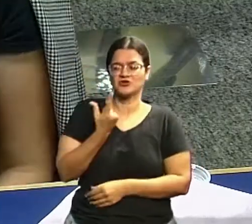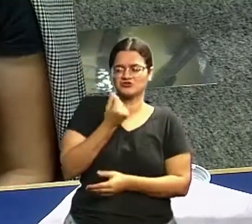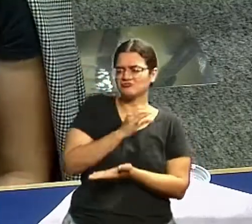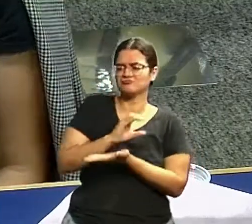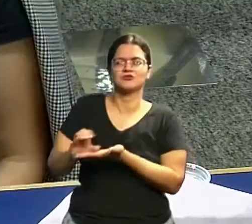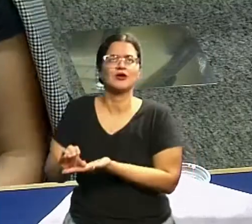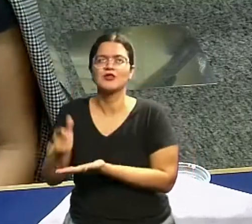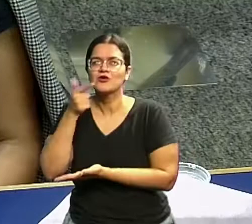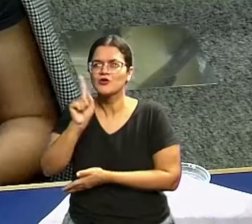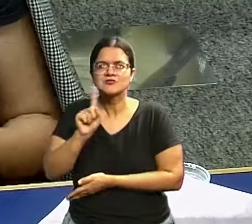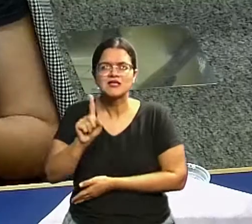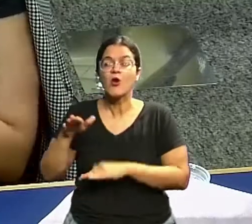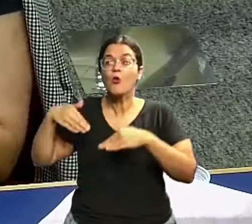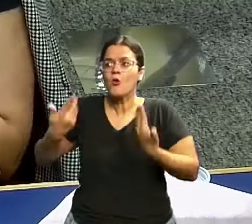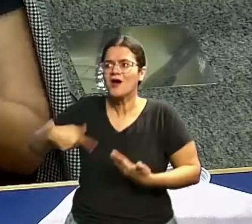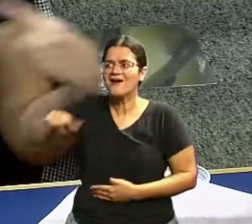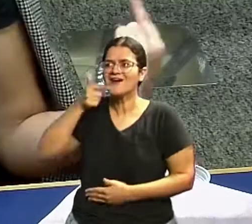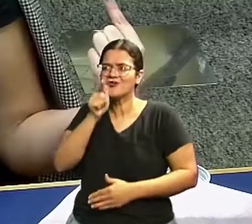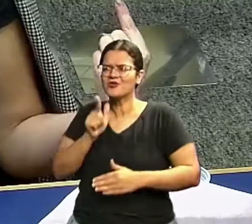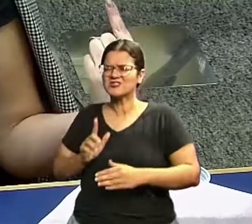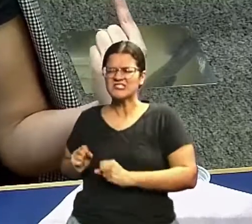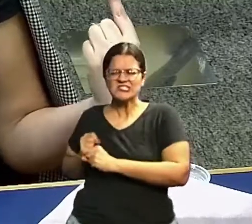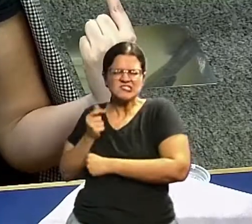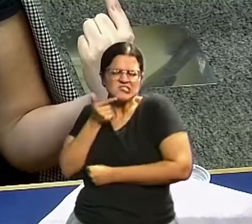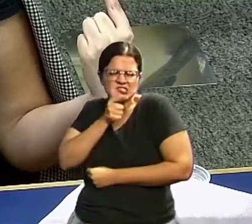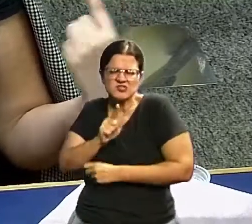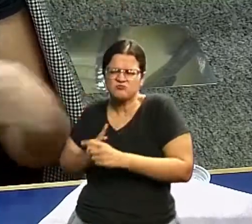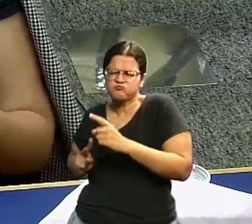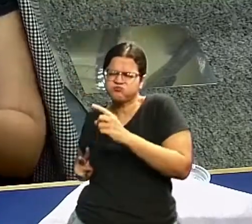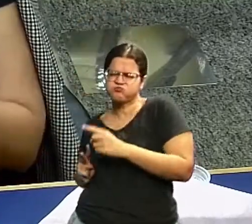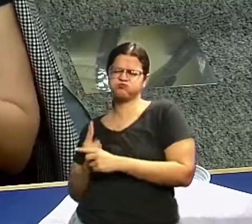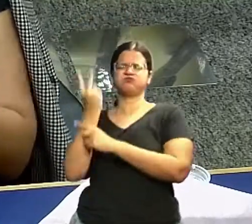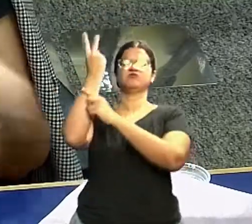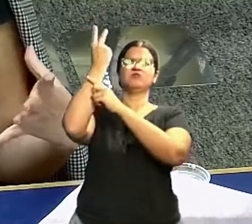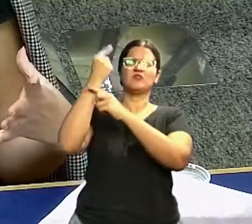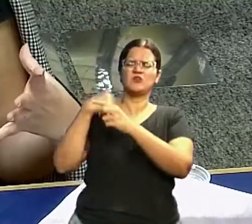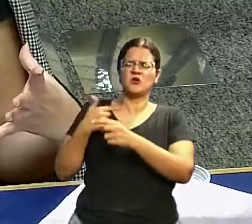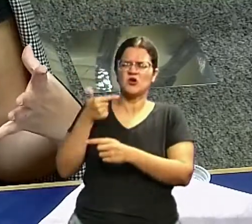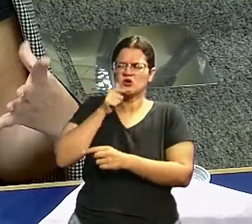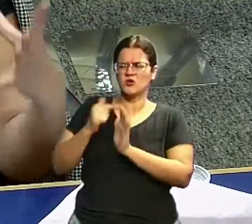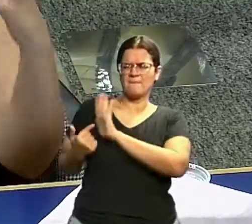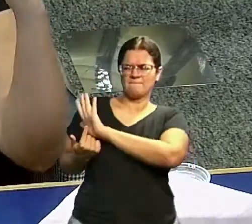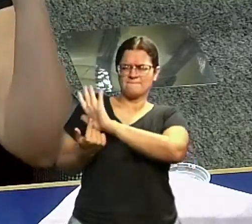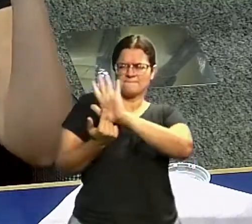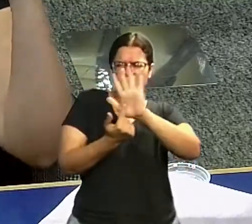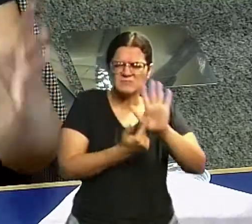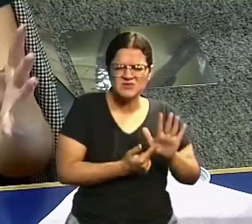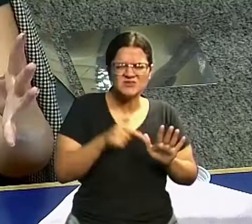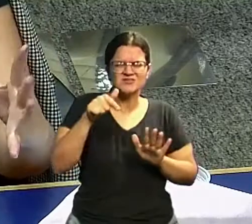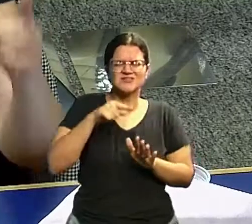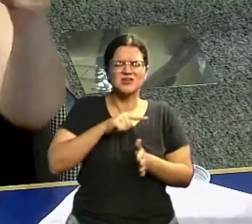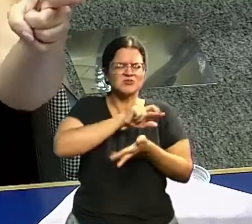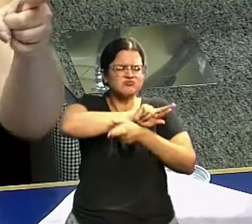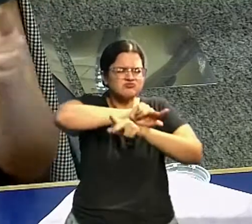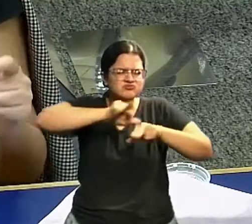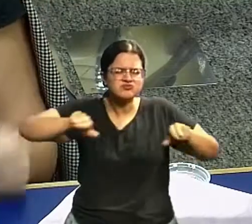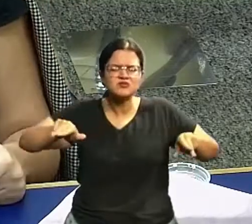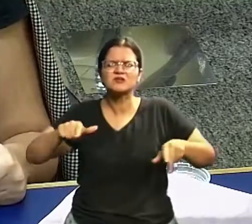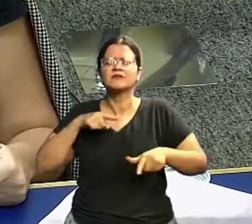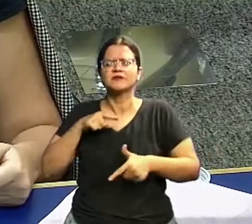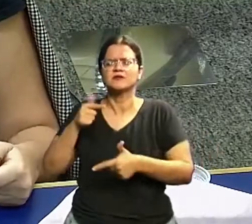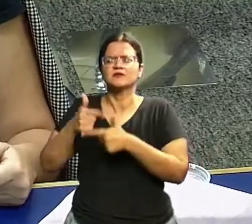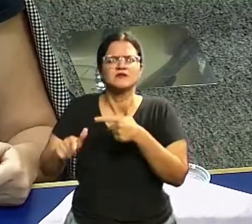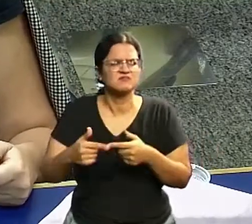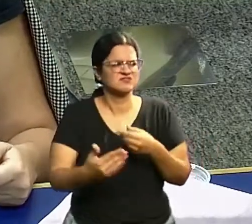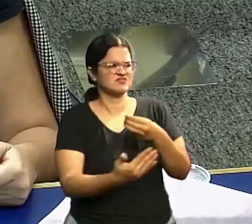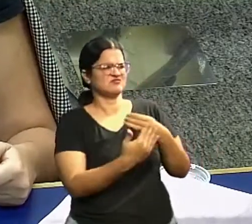E quando uma de nós consegue desbravar e abrir um espaço no meio dessa selva, passa por